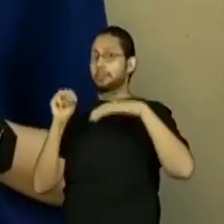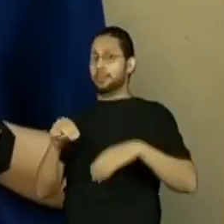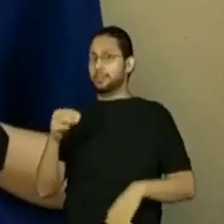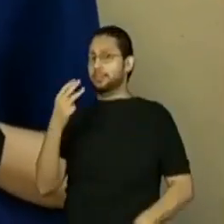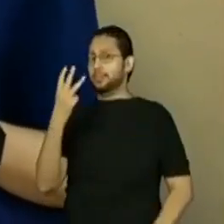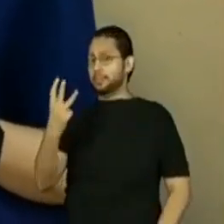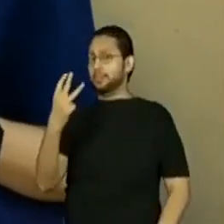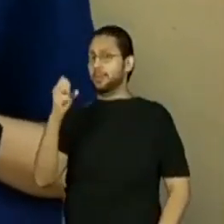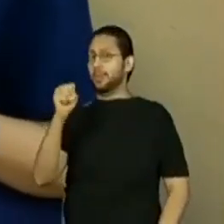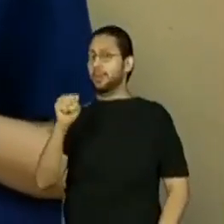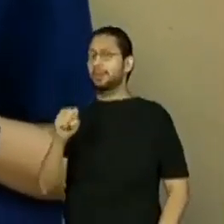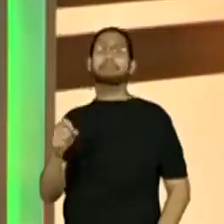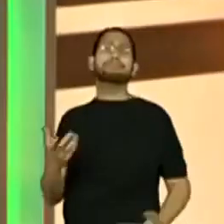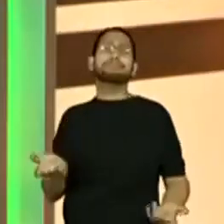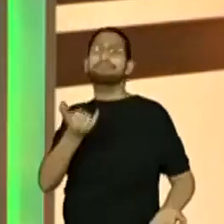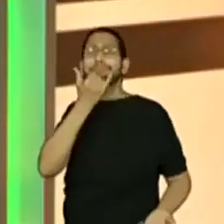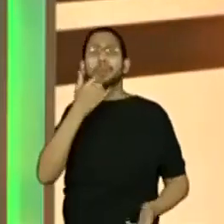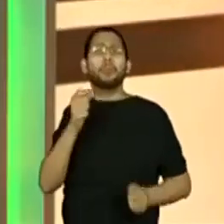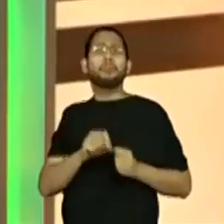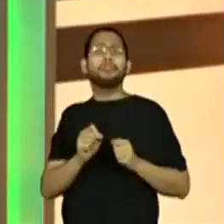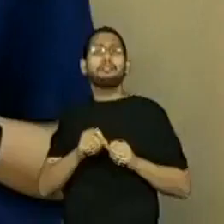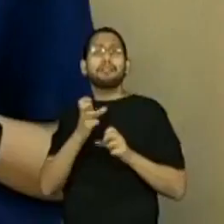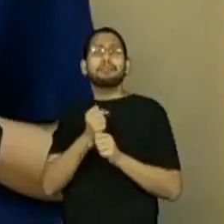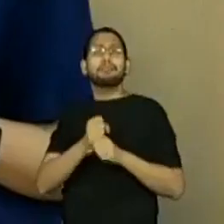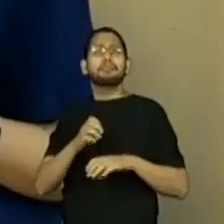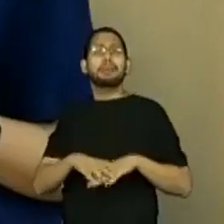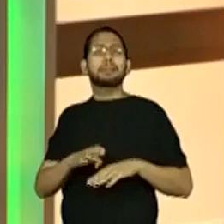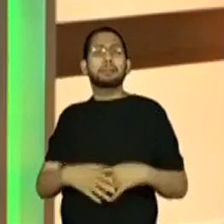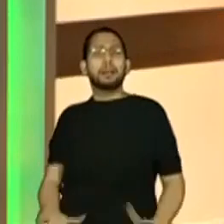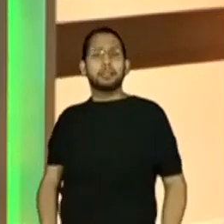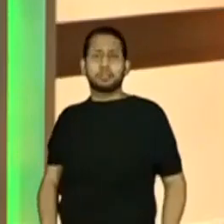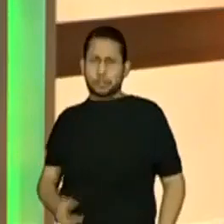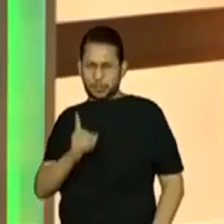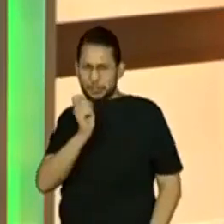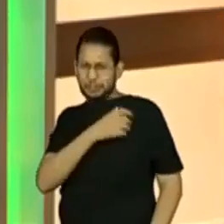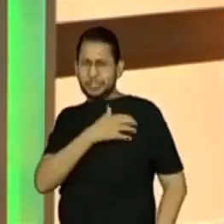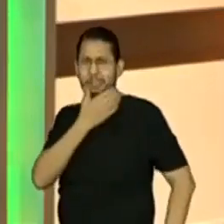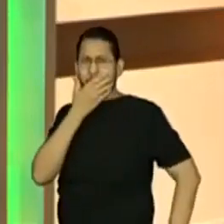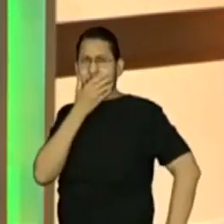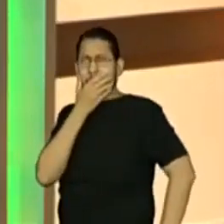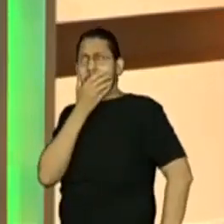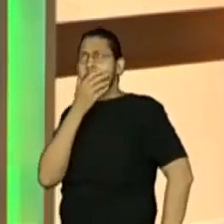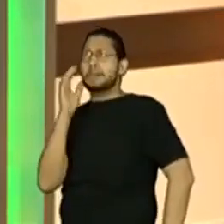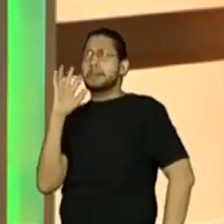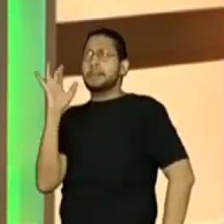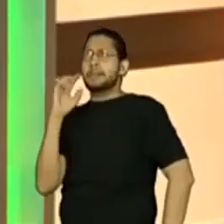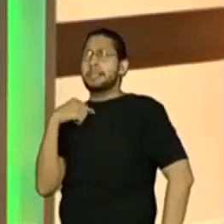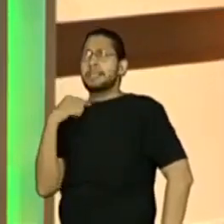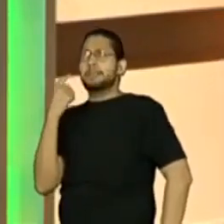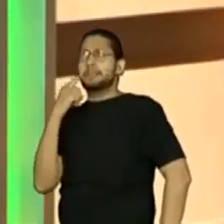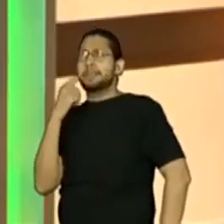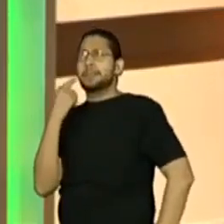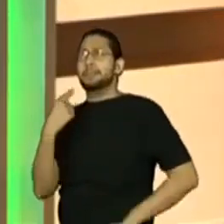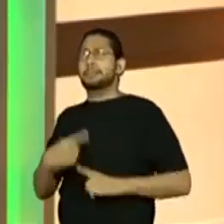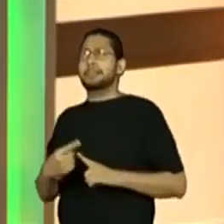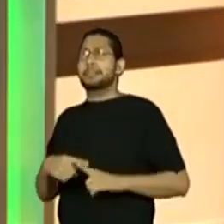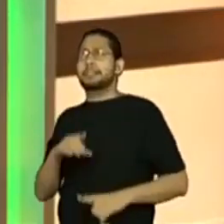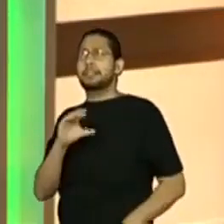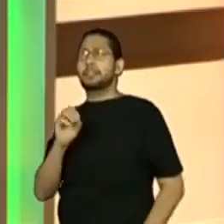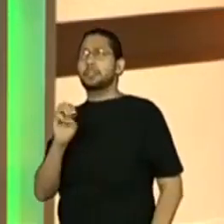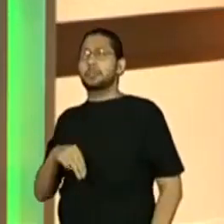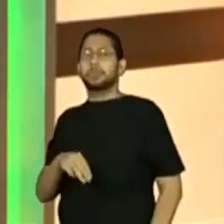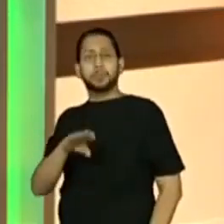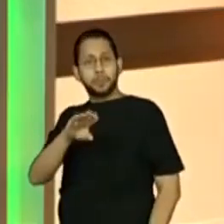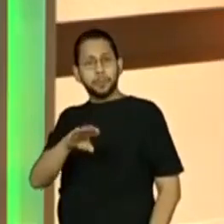Deus, Como será que faz essa conta? isso é difícil, hein? Muito. Até porque a gente está pensando em centímetros. Olha,